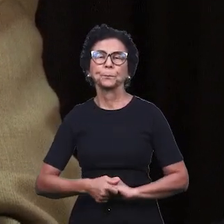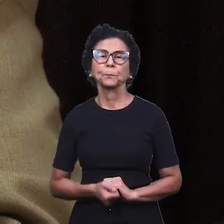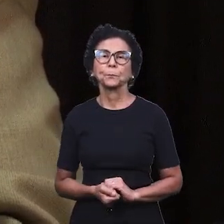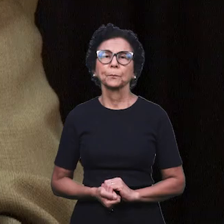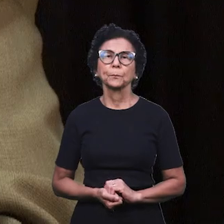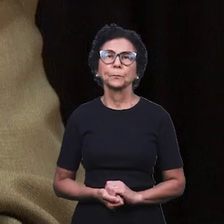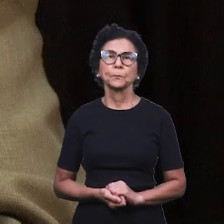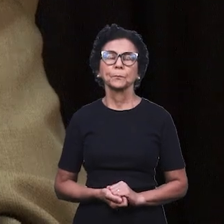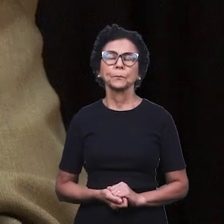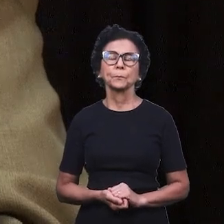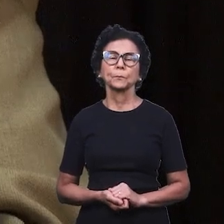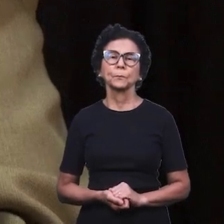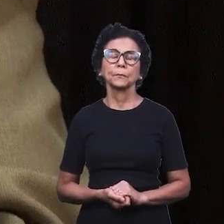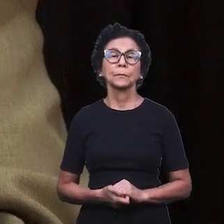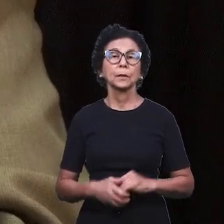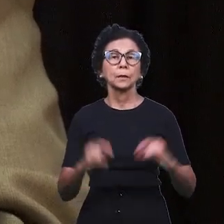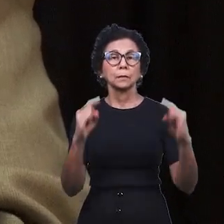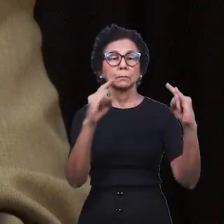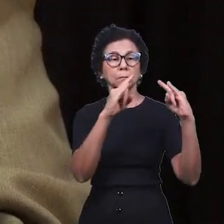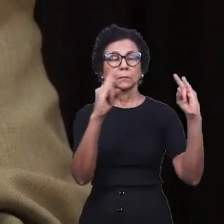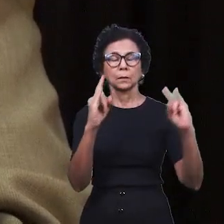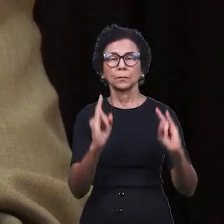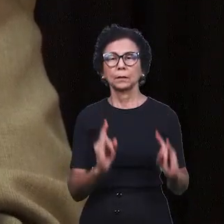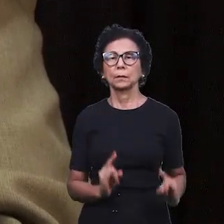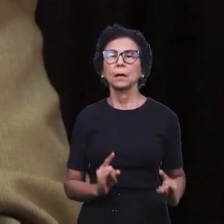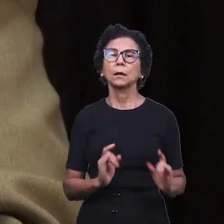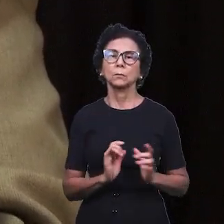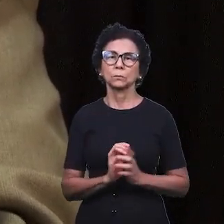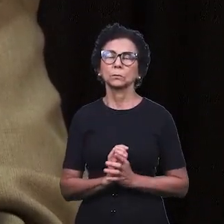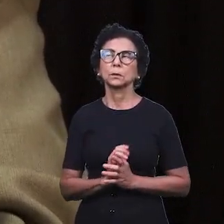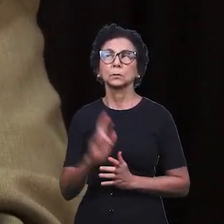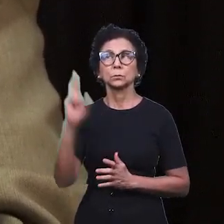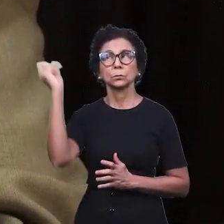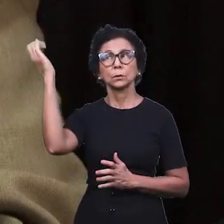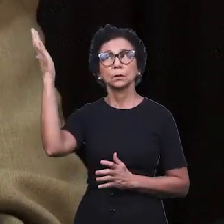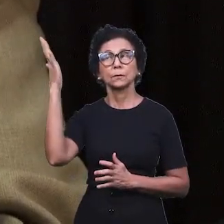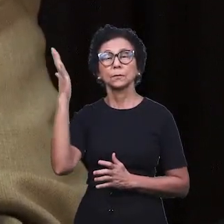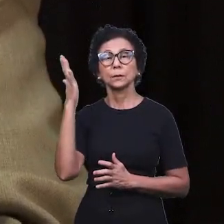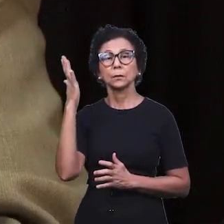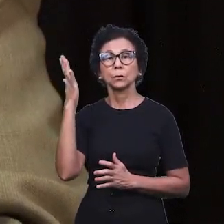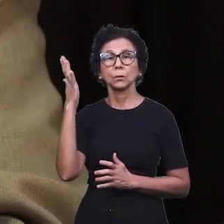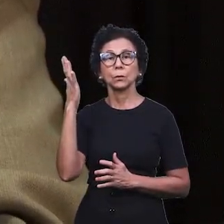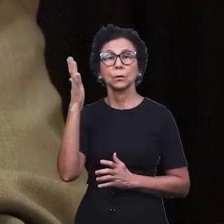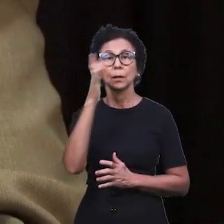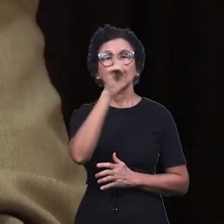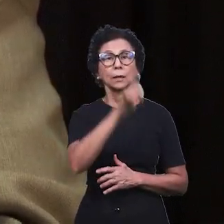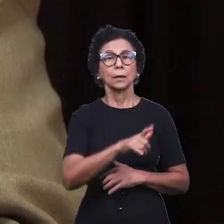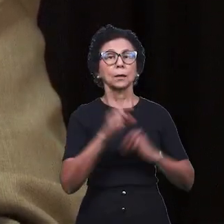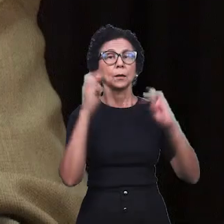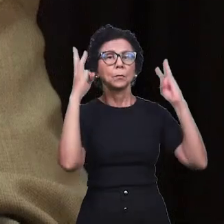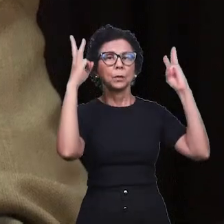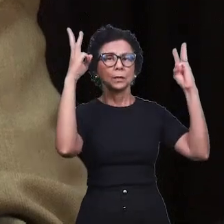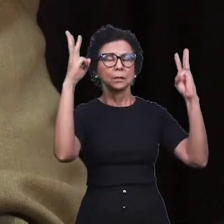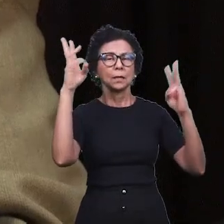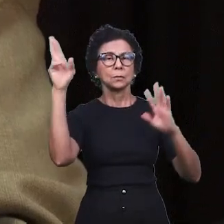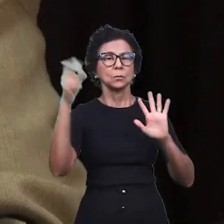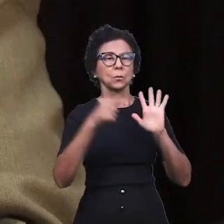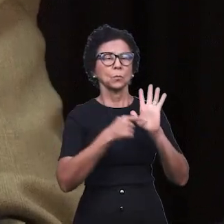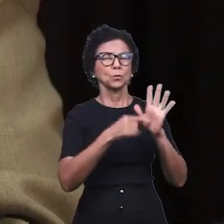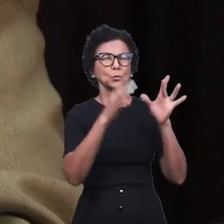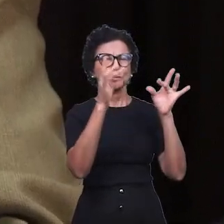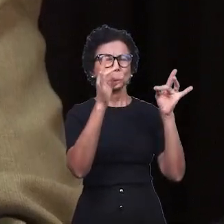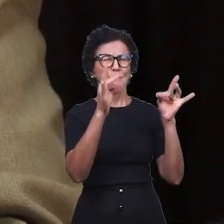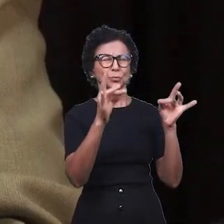detalhe do tabernáculo, como o Senhor revelou, mostrando a Moisés todos os detalhes, numa